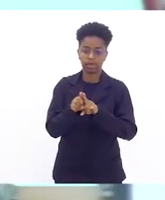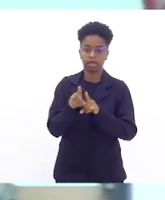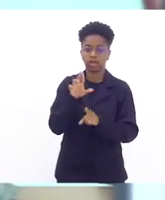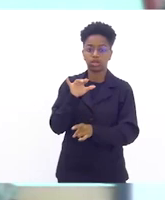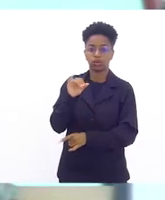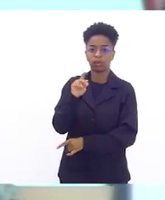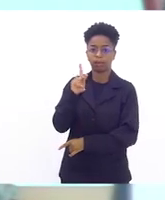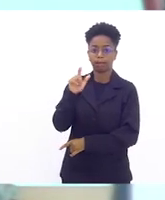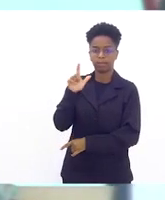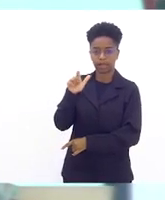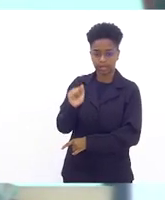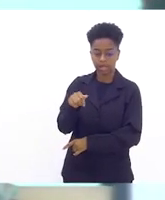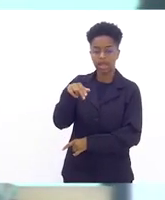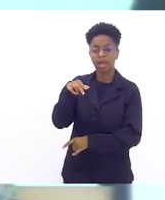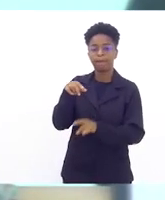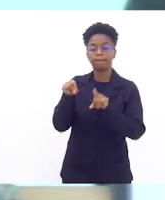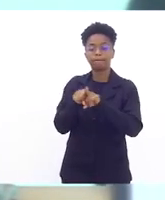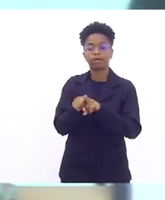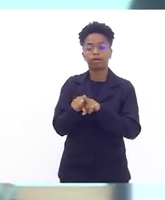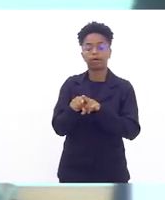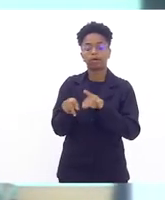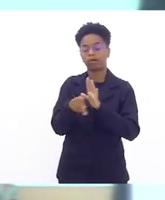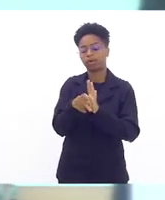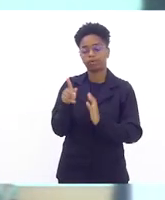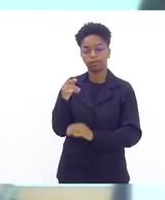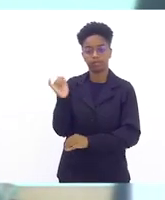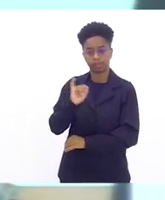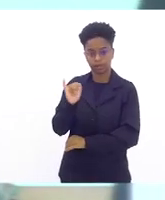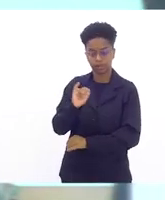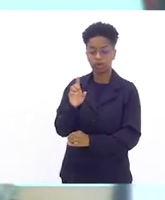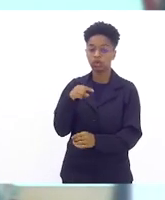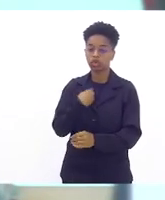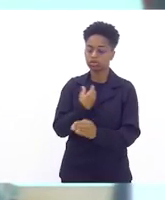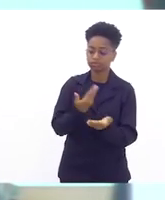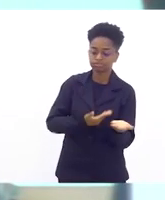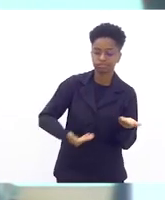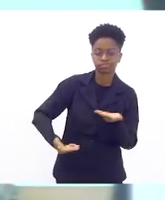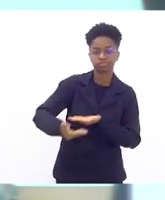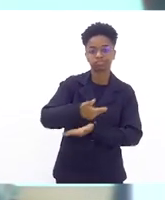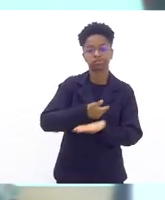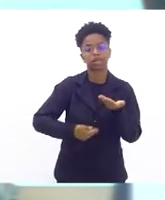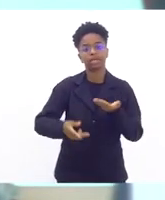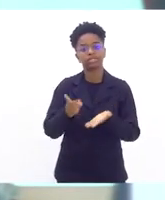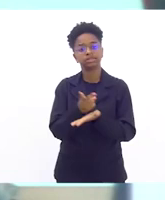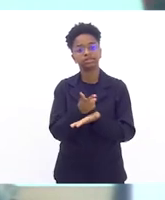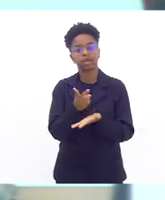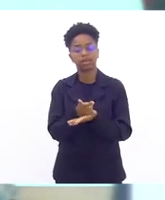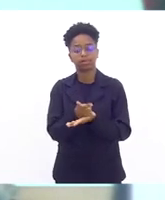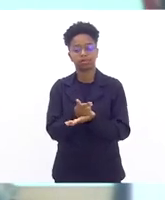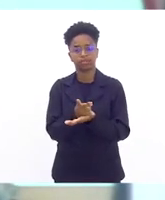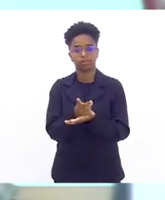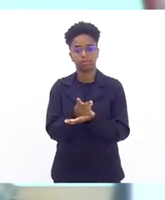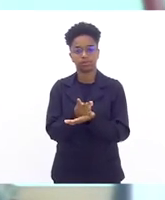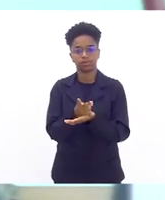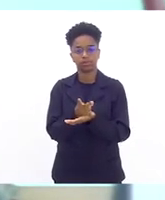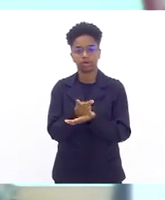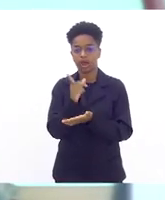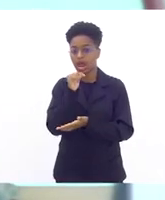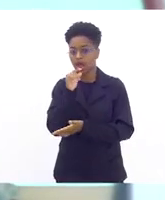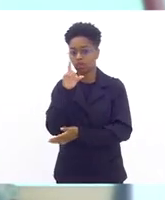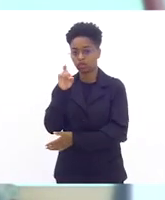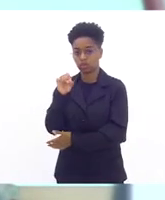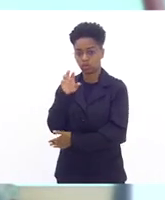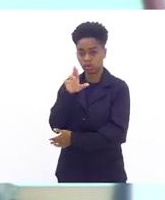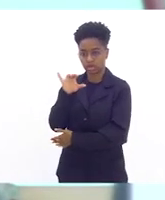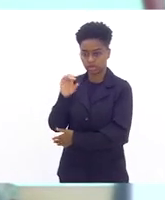lagostaipu então assim a gente a gente interage sempre com com com águas do rio